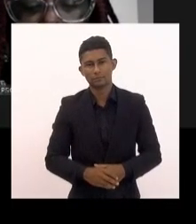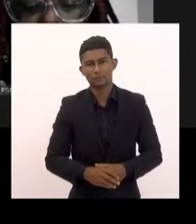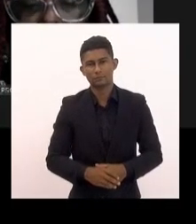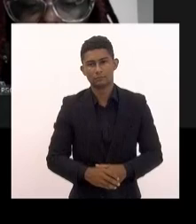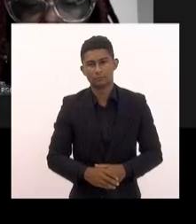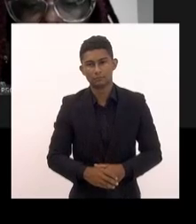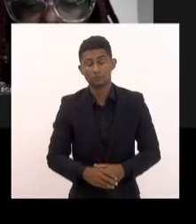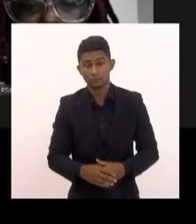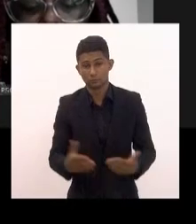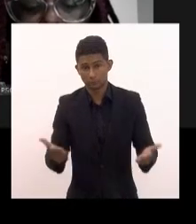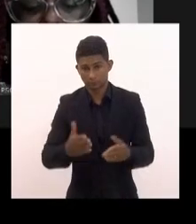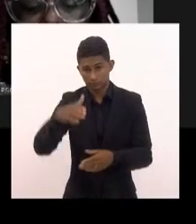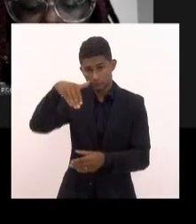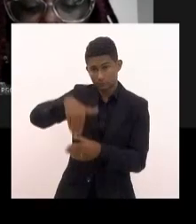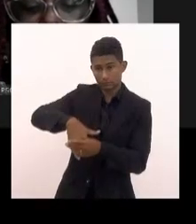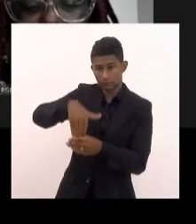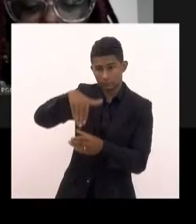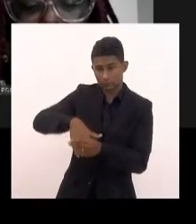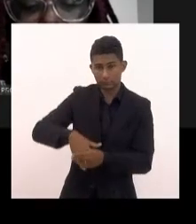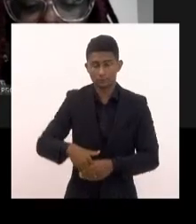Então vamos votar.